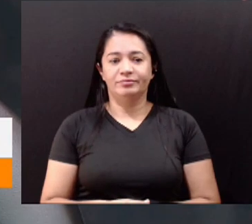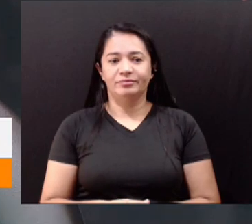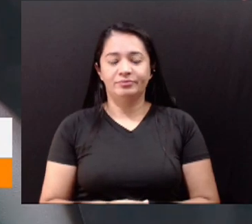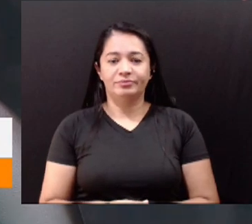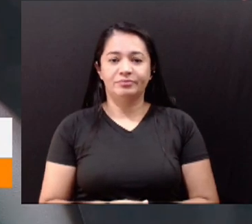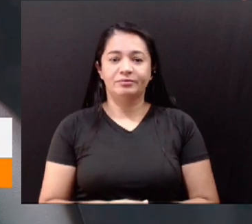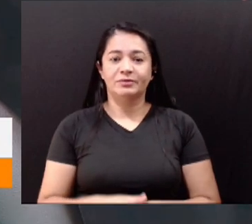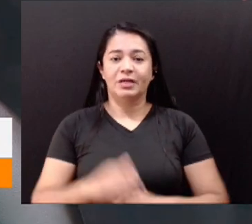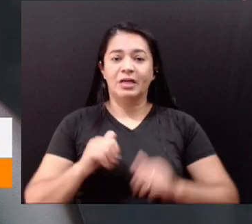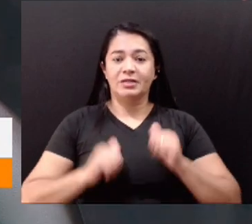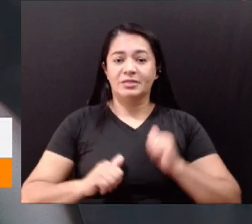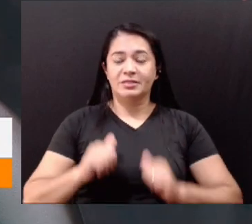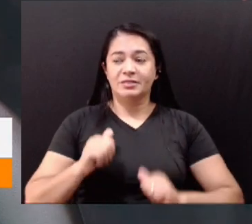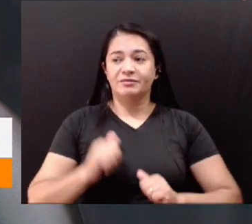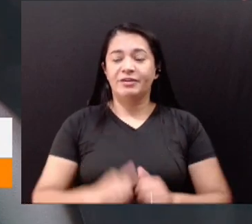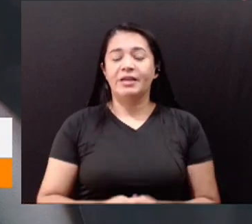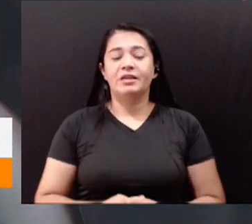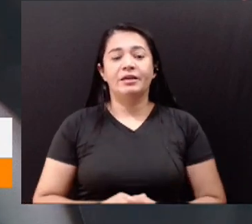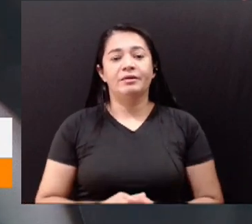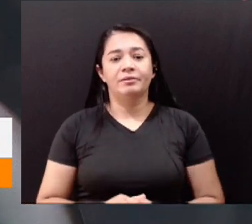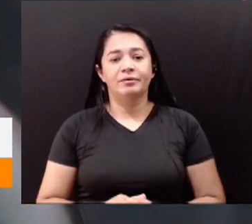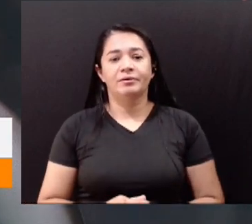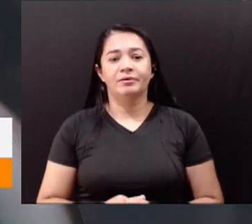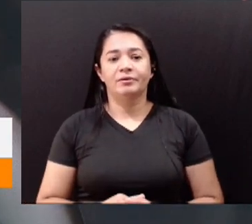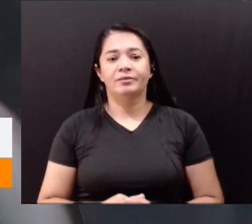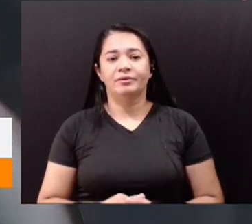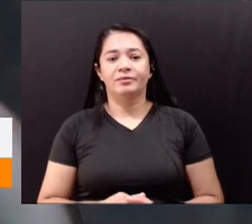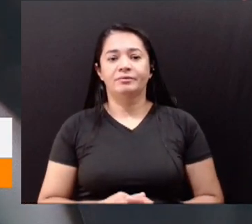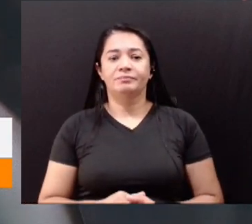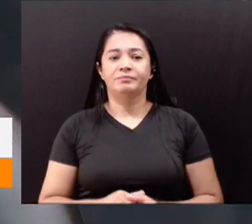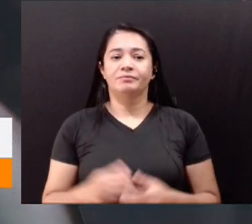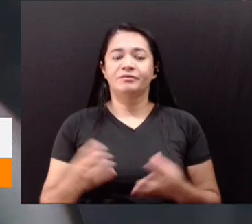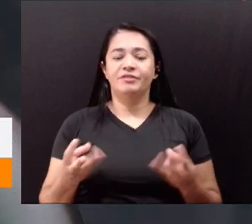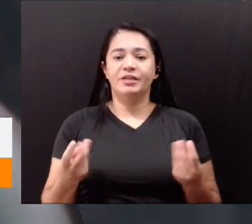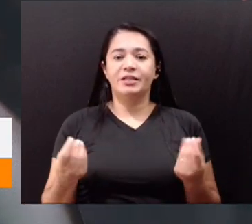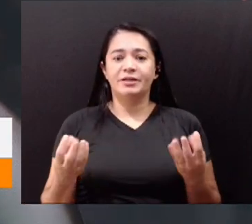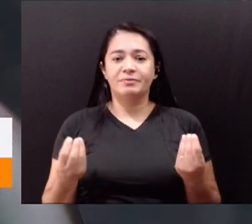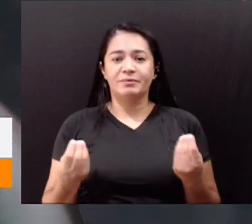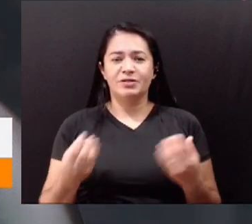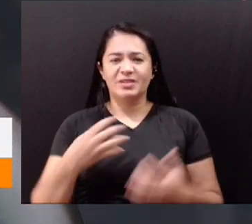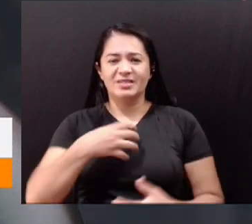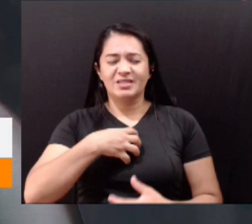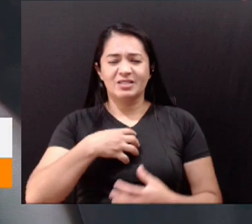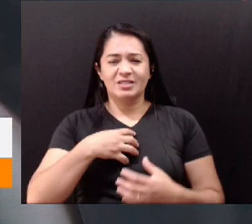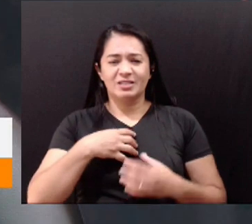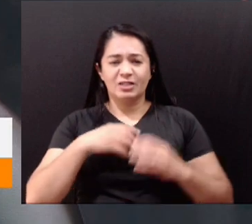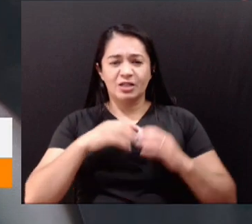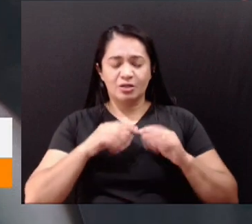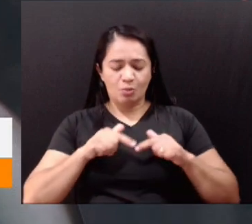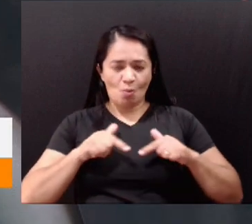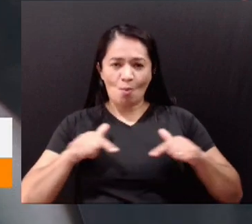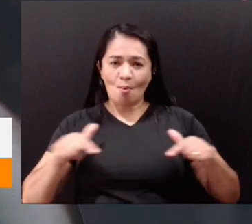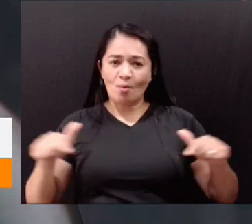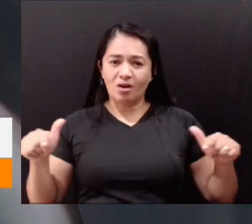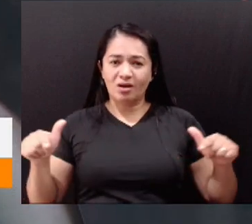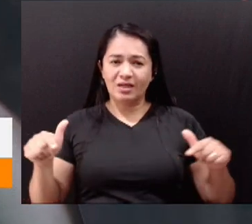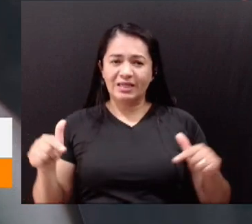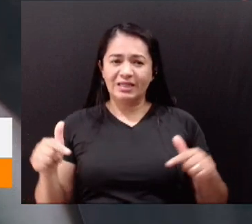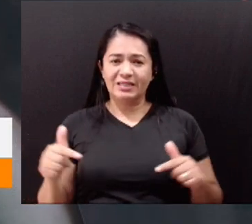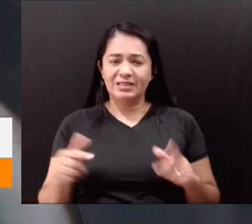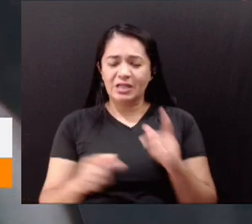vista, como um vazio, né, então, nada tá bom, eu não consigo me encontrar,